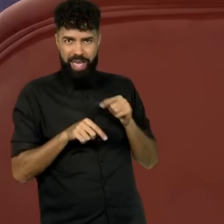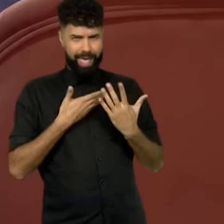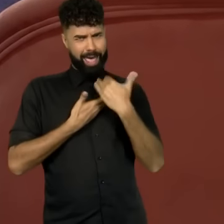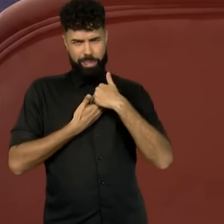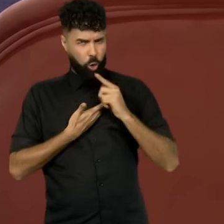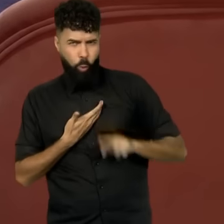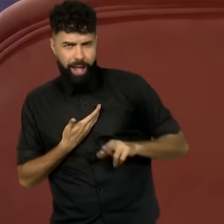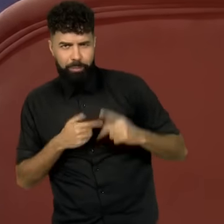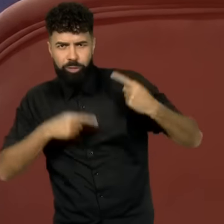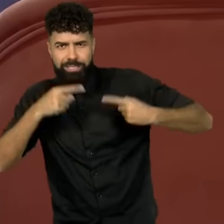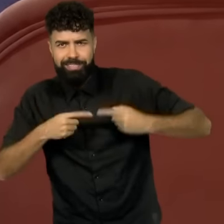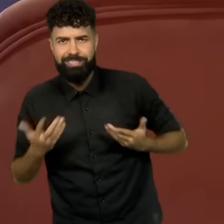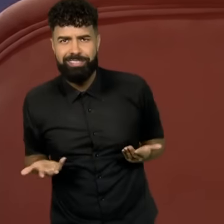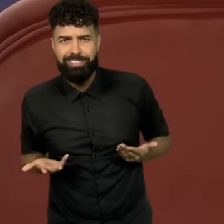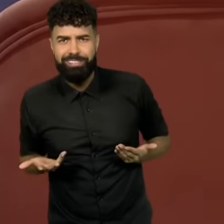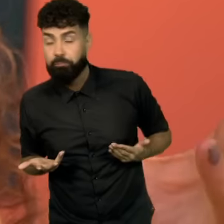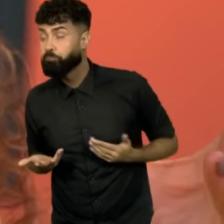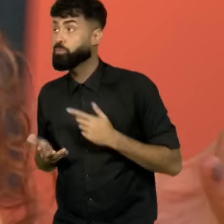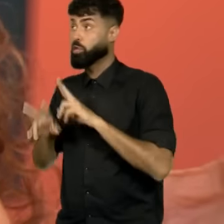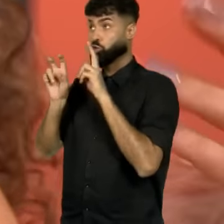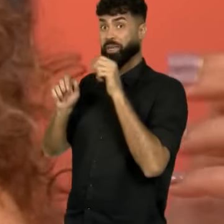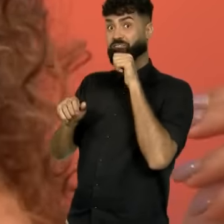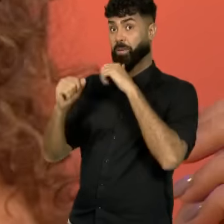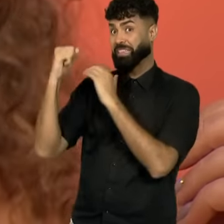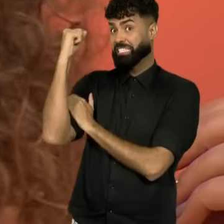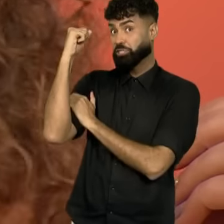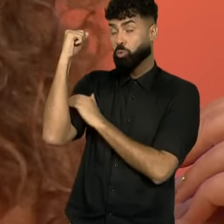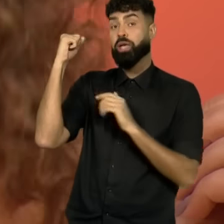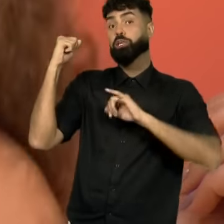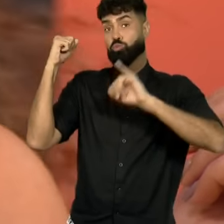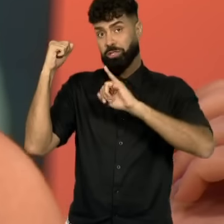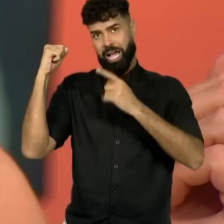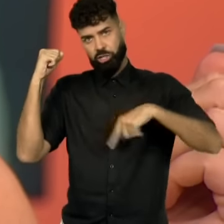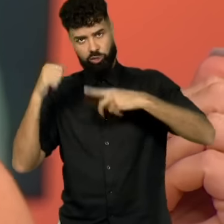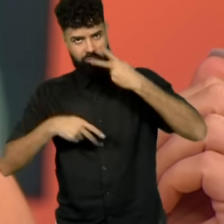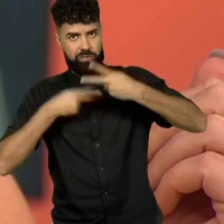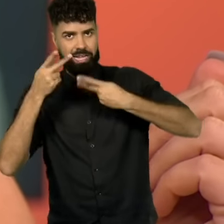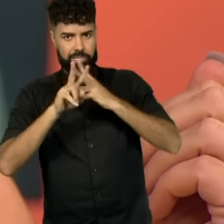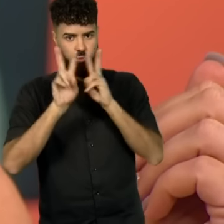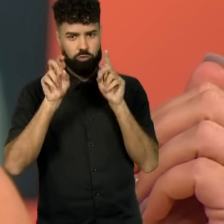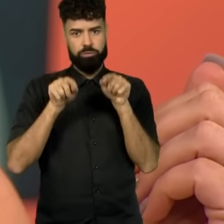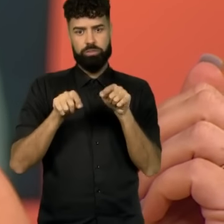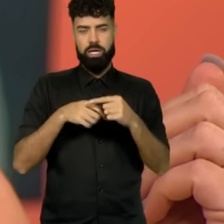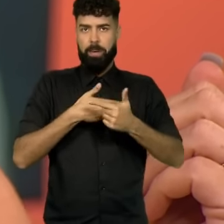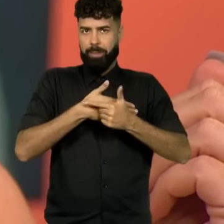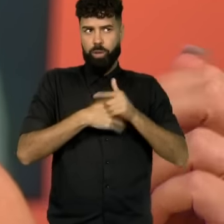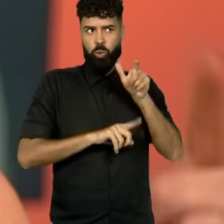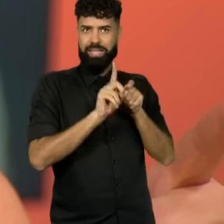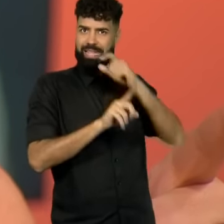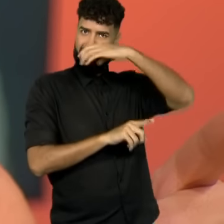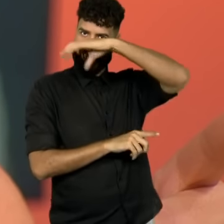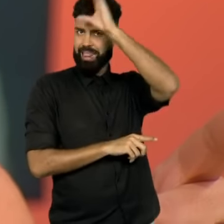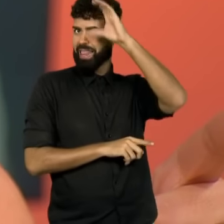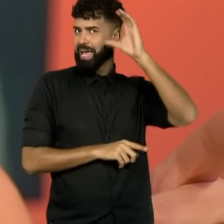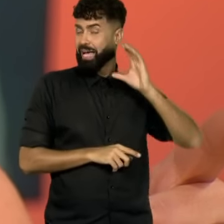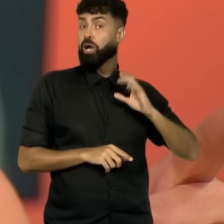Essa reflexão que eu faço. Inclusive, a questão do feminismo, eu acho que é importante a gente destacar esse papel de Clara, porque